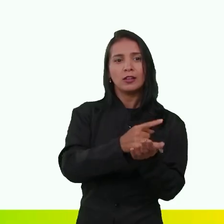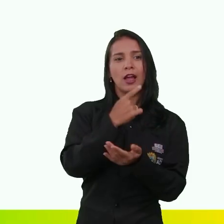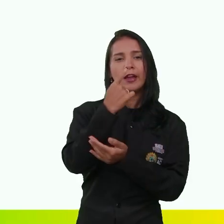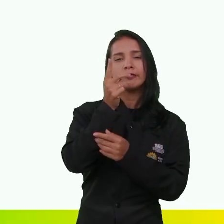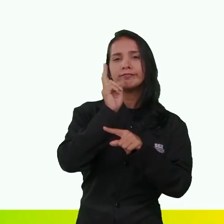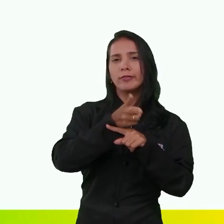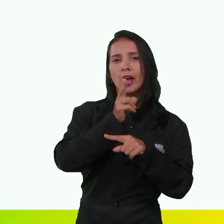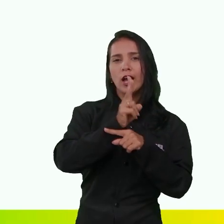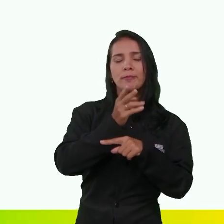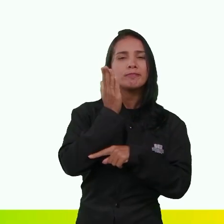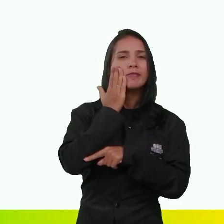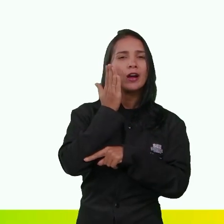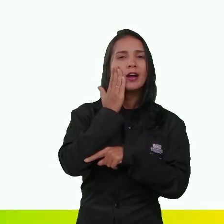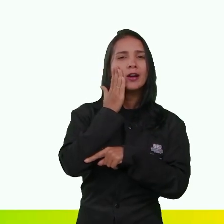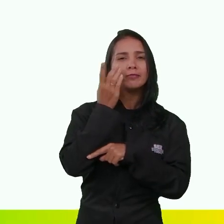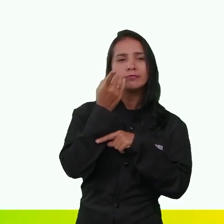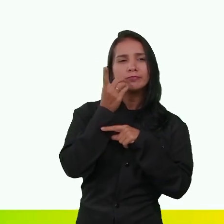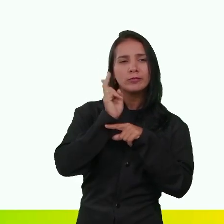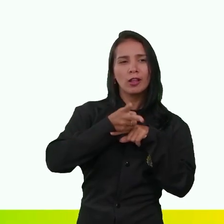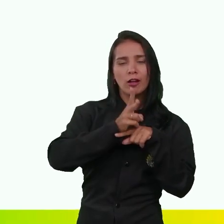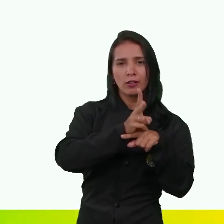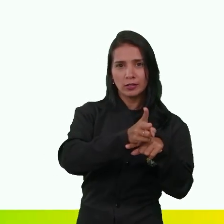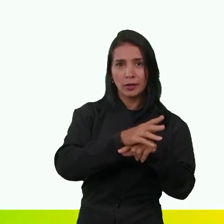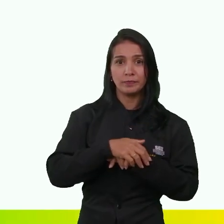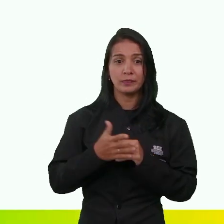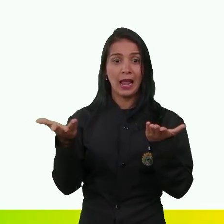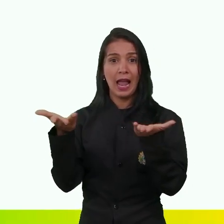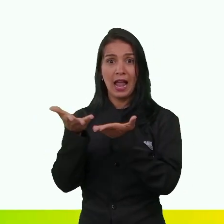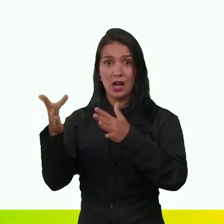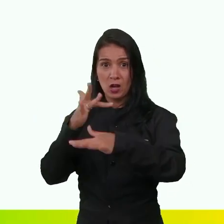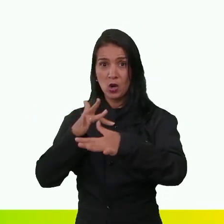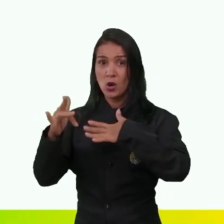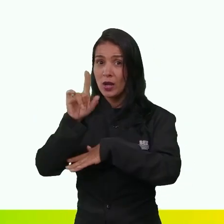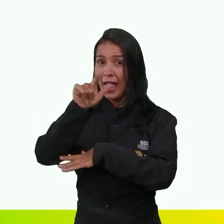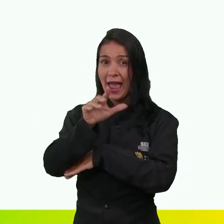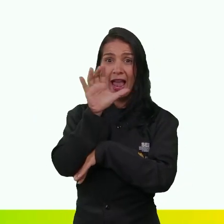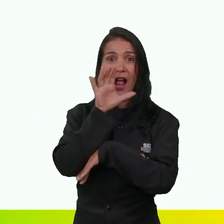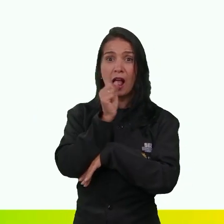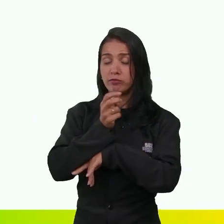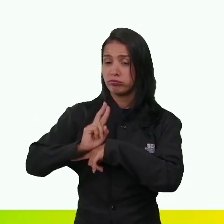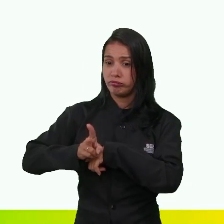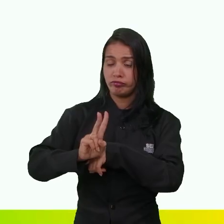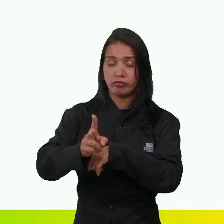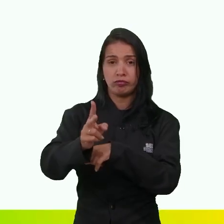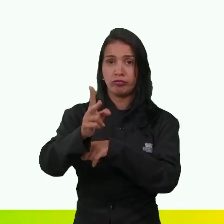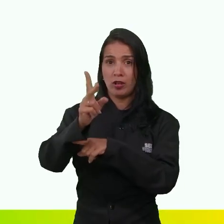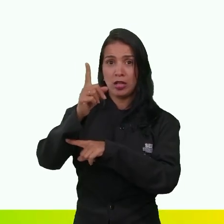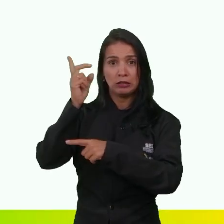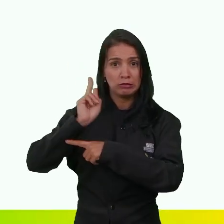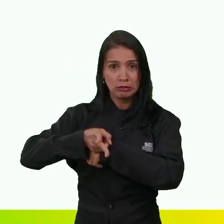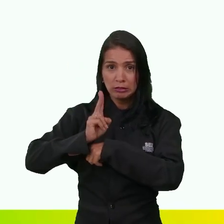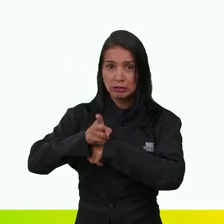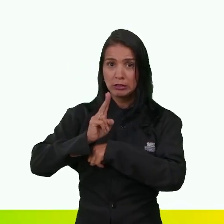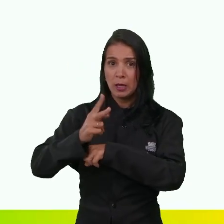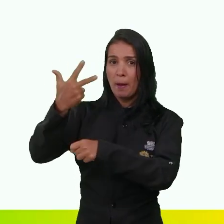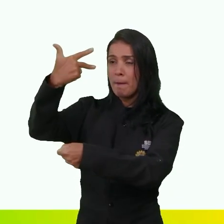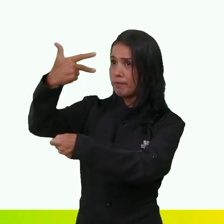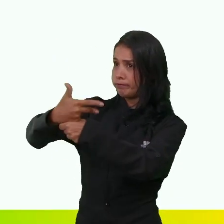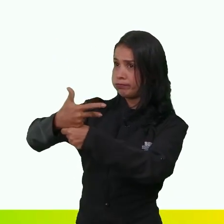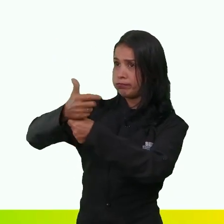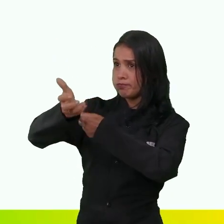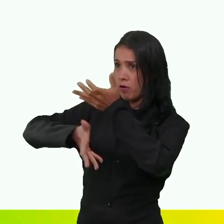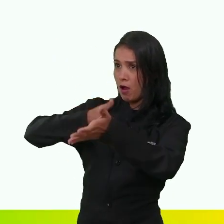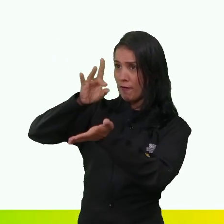forma imediata. E nas redes sociais isso é de uma forma contínua e em tempo real. Ou seja, o uso da